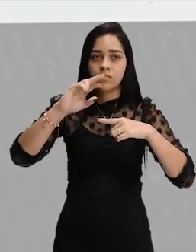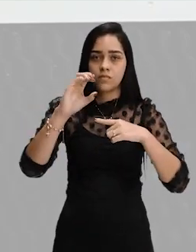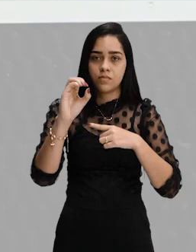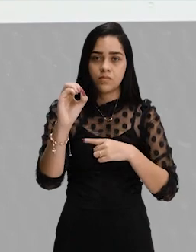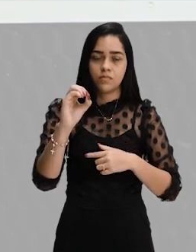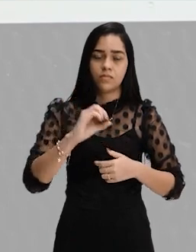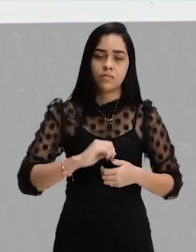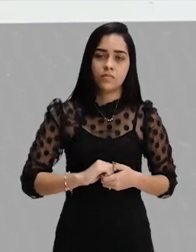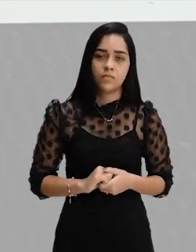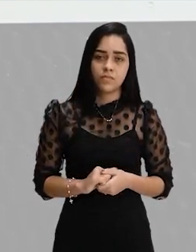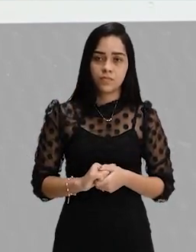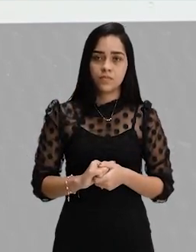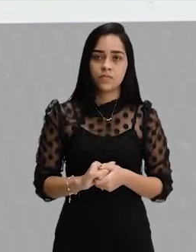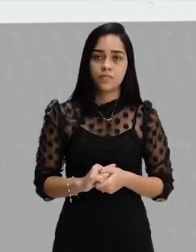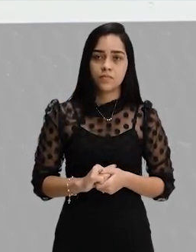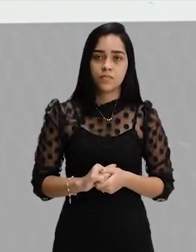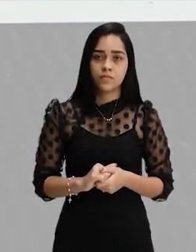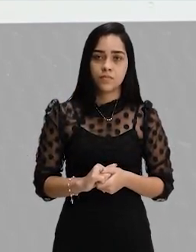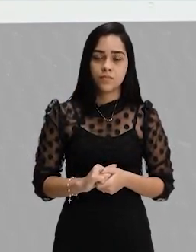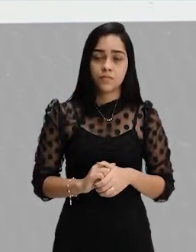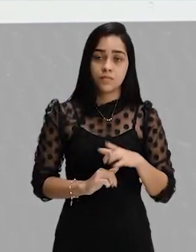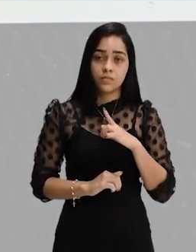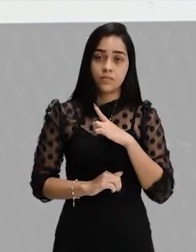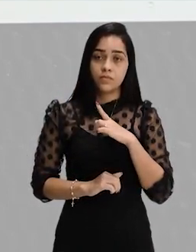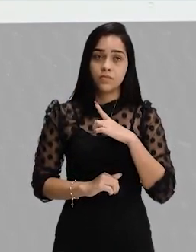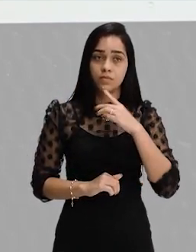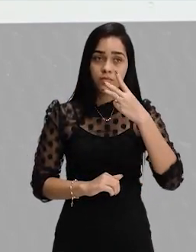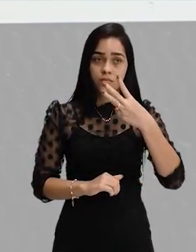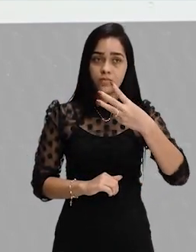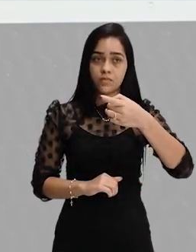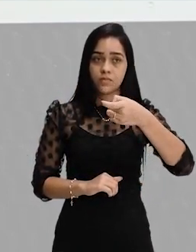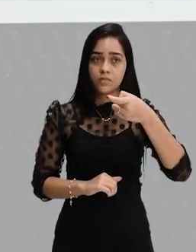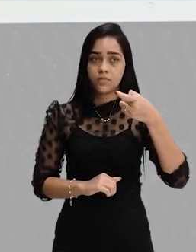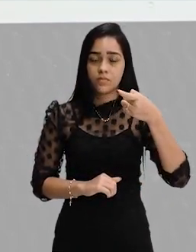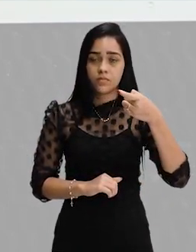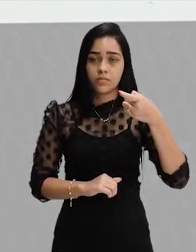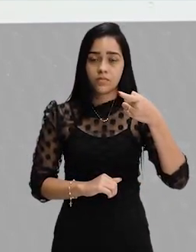né? Certo? Aí eu vou ter 3x